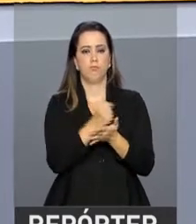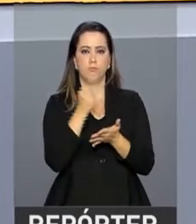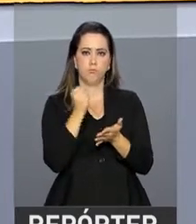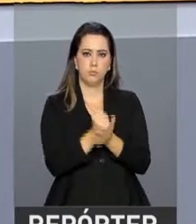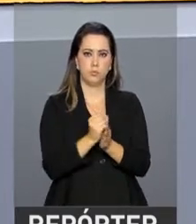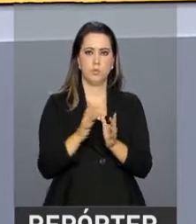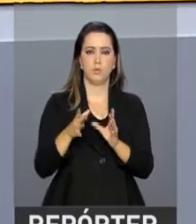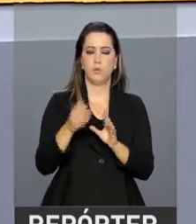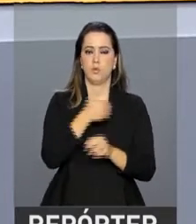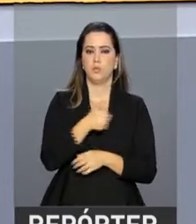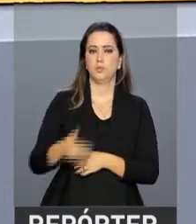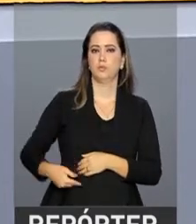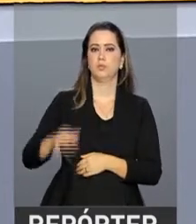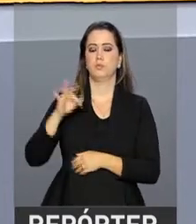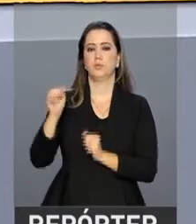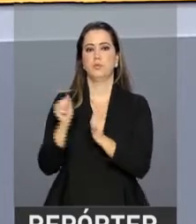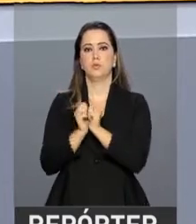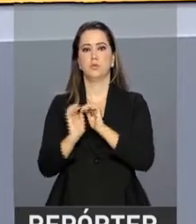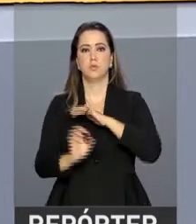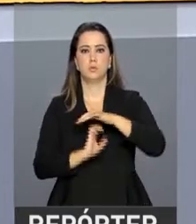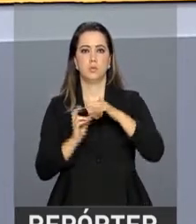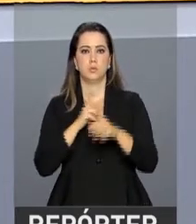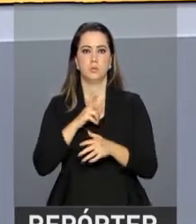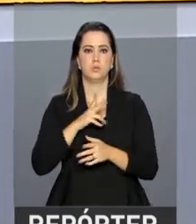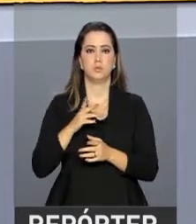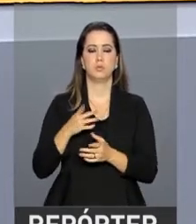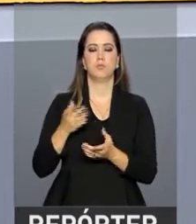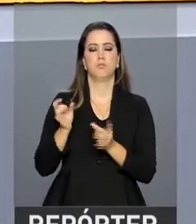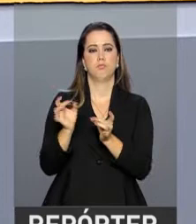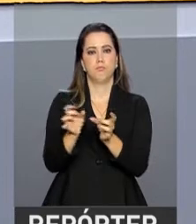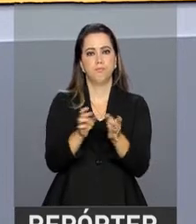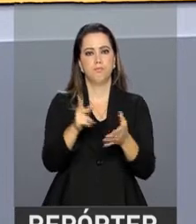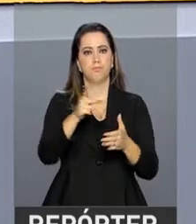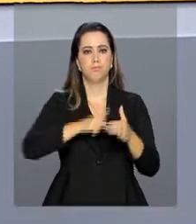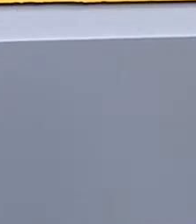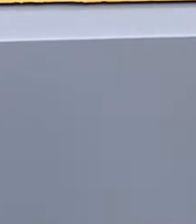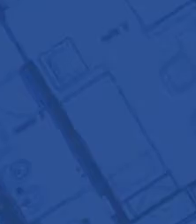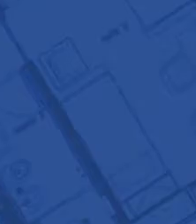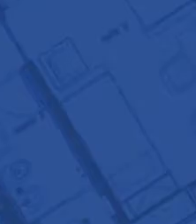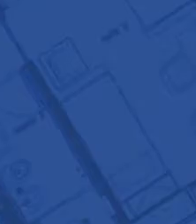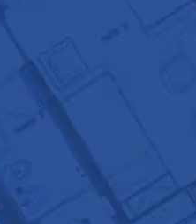entre a união e empresas privadas para exploração do pré sal